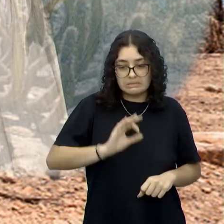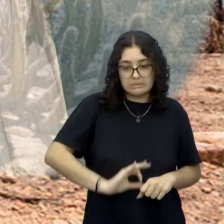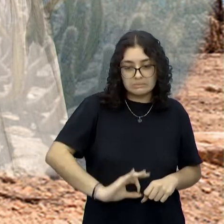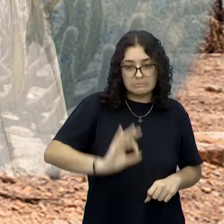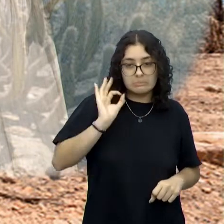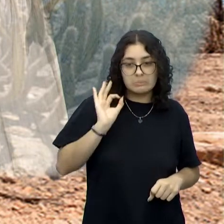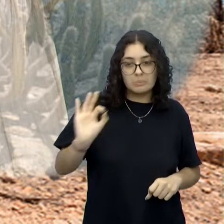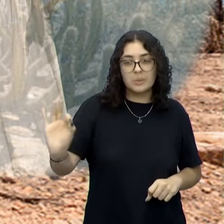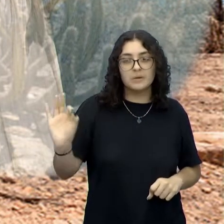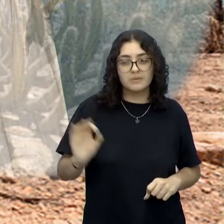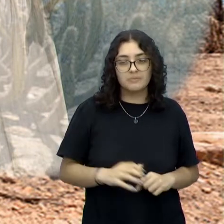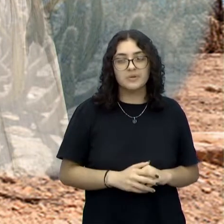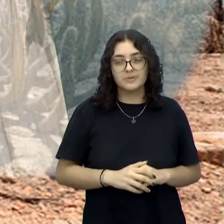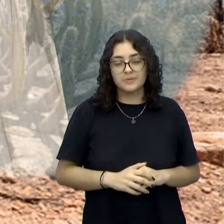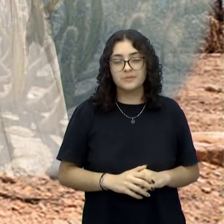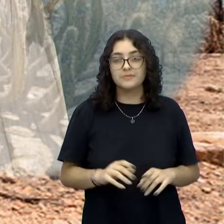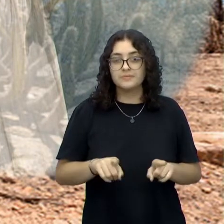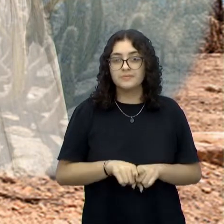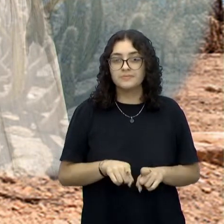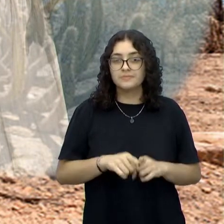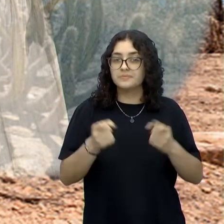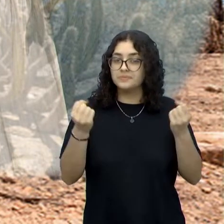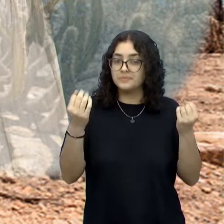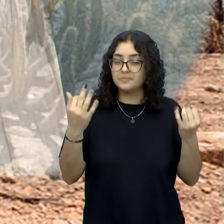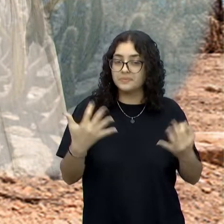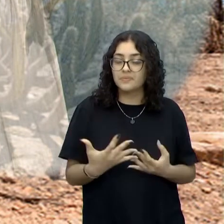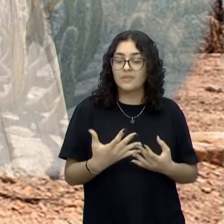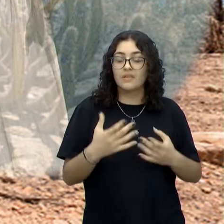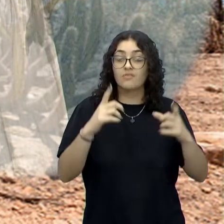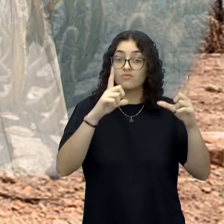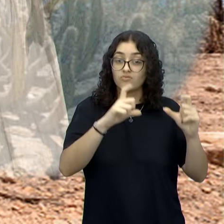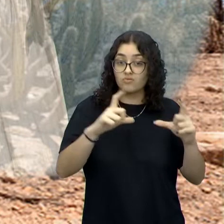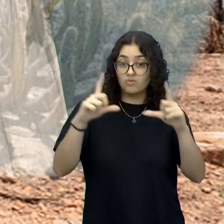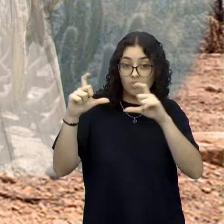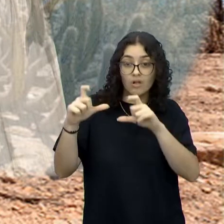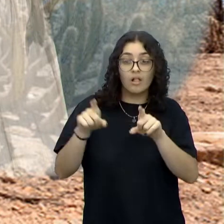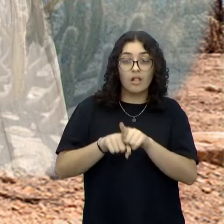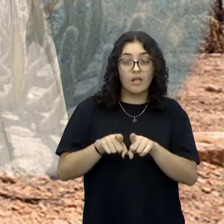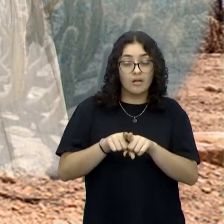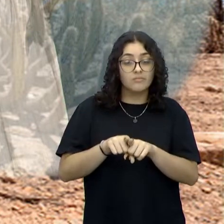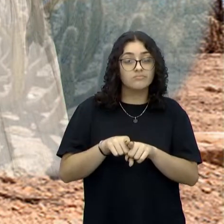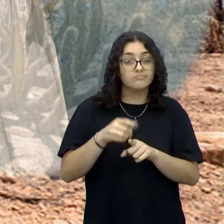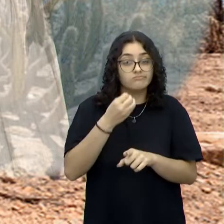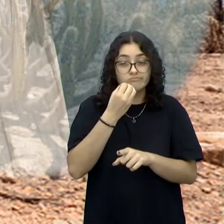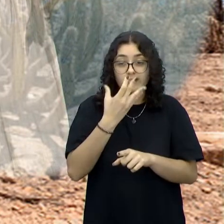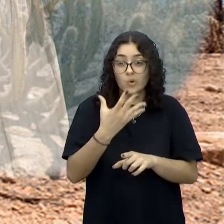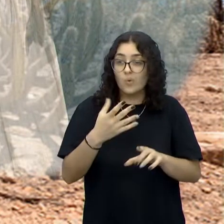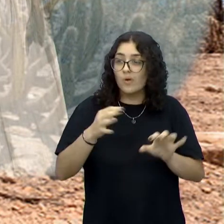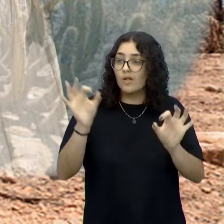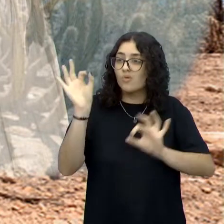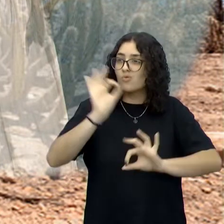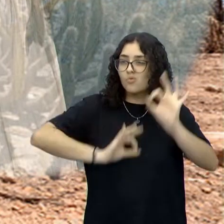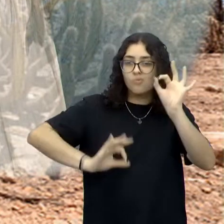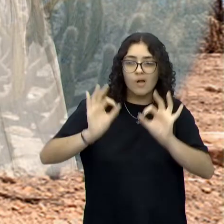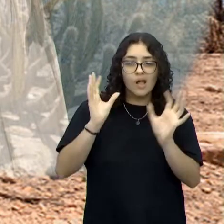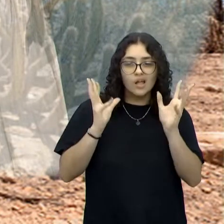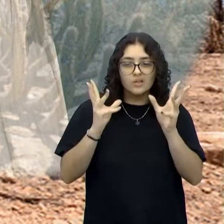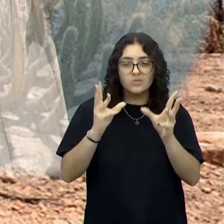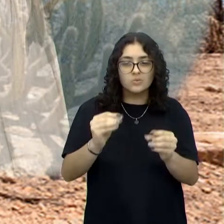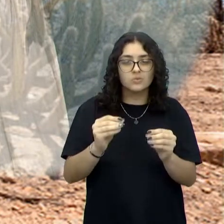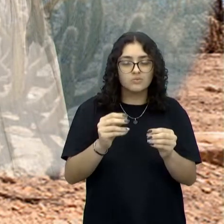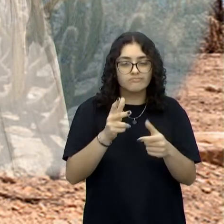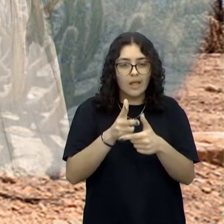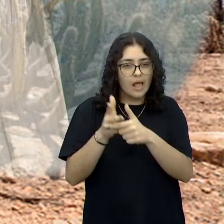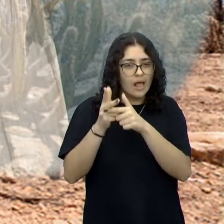né? E aí eu falo sobre a fotografia, que ficou também muito boa, quer dizer, os cenários, todas as